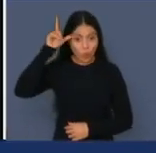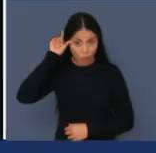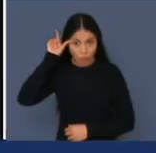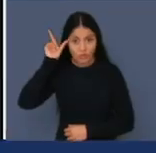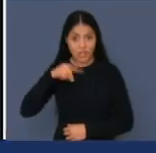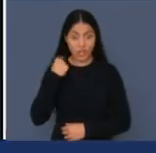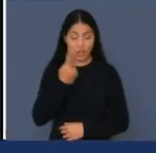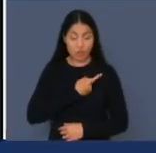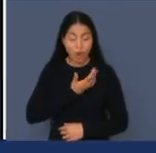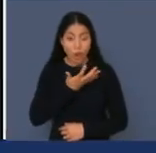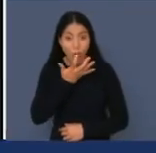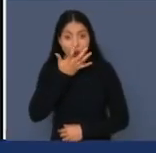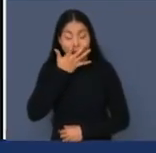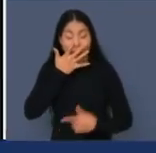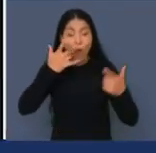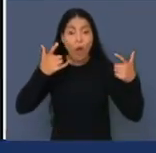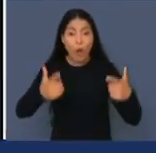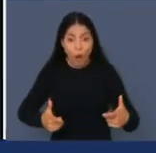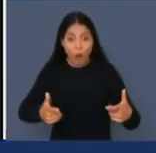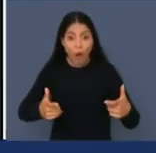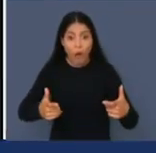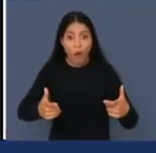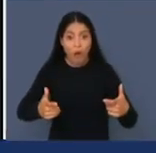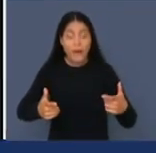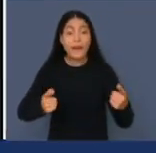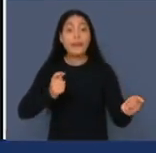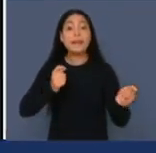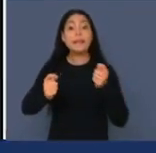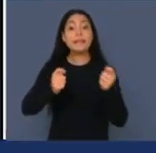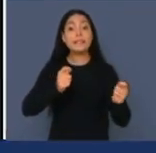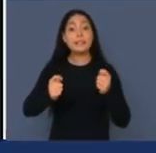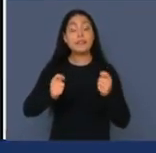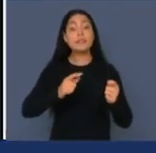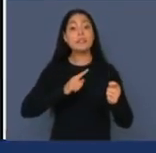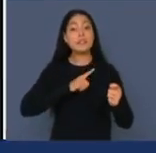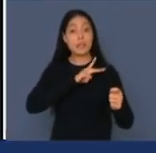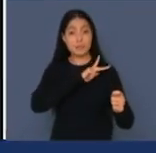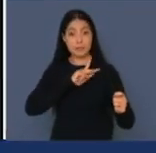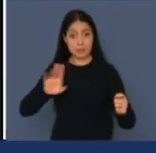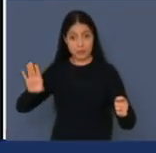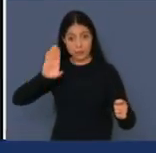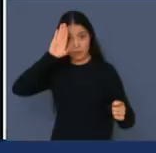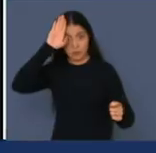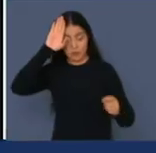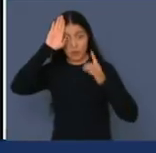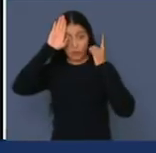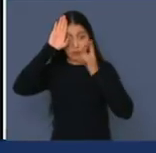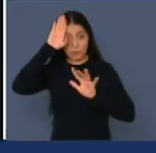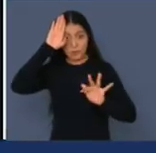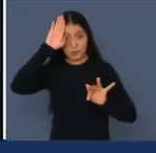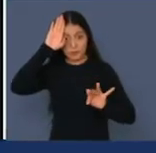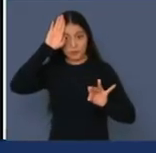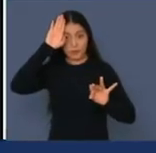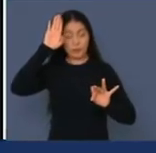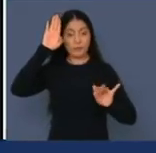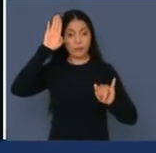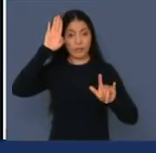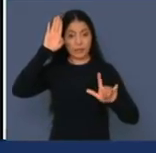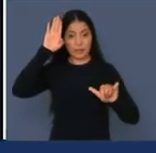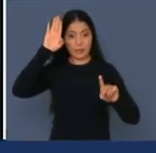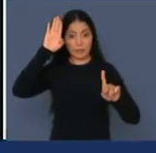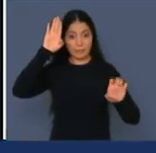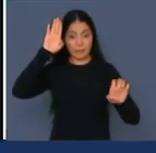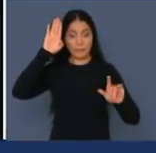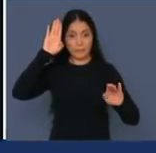Jair bolsonaro e o deputado Felipe Barros deram ao pingo nos is Jovem Pan